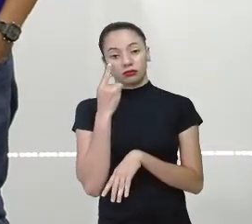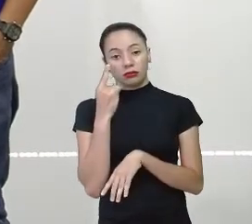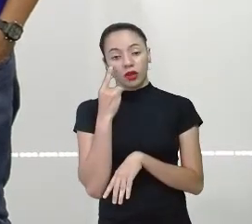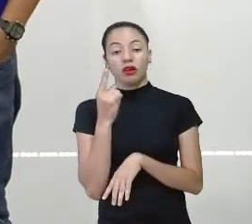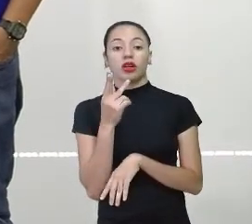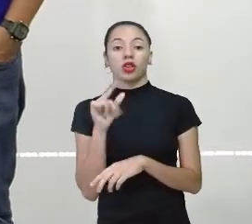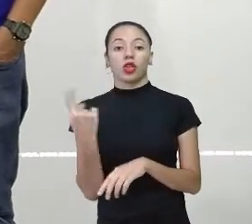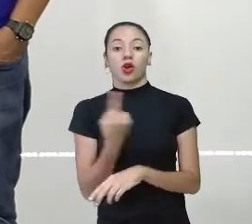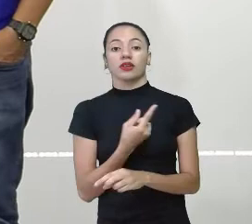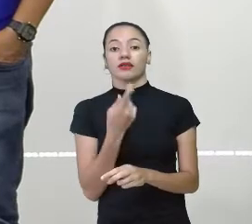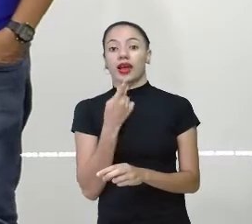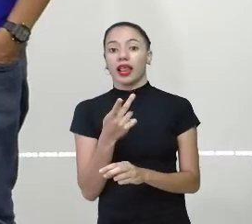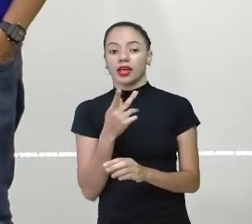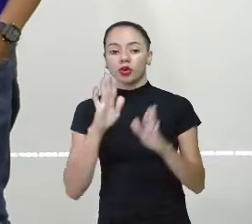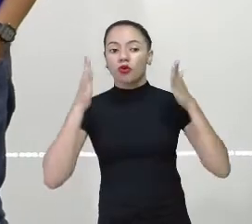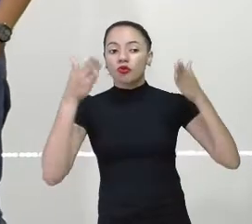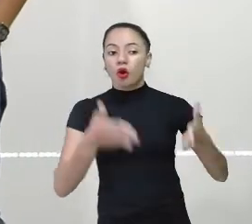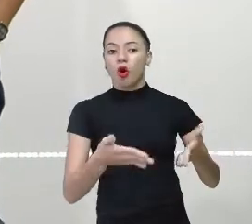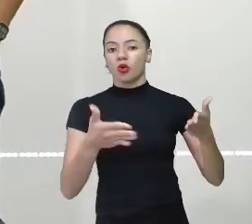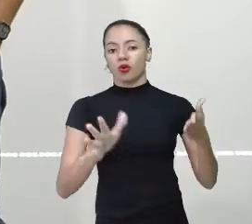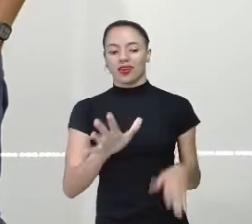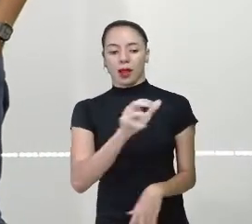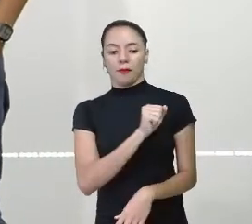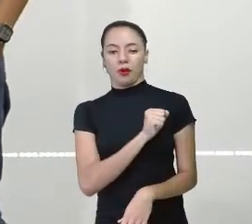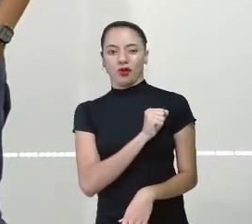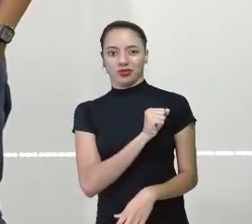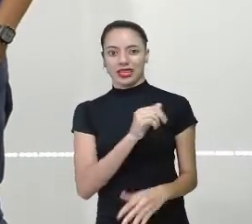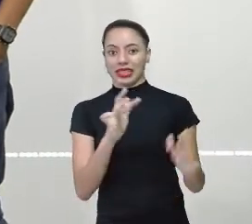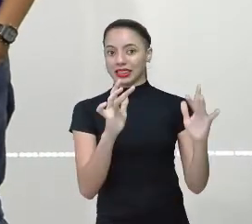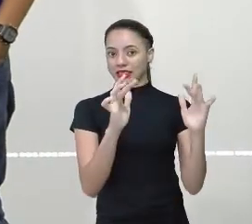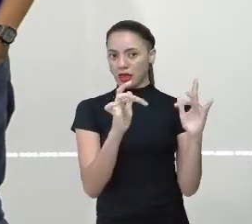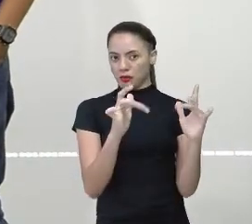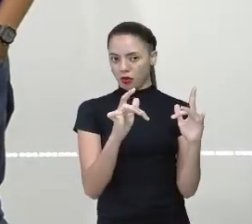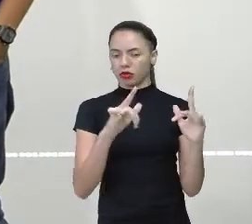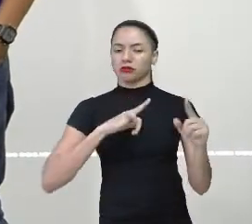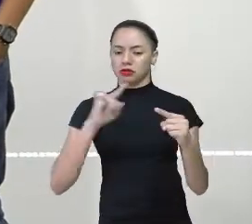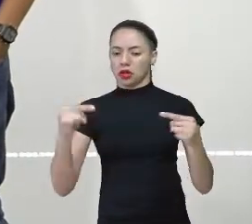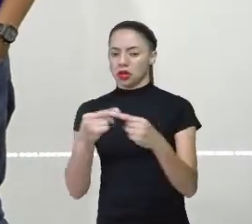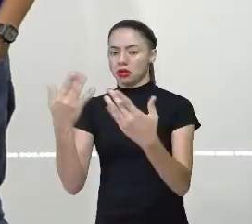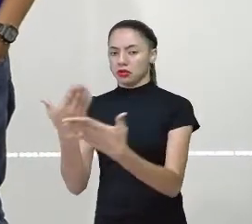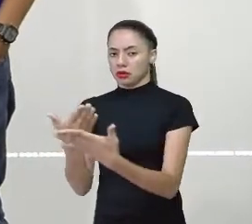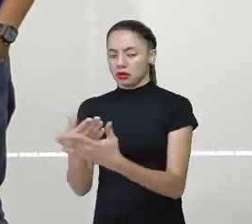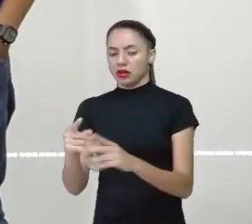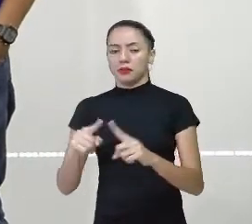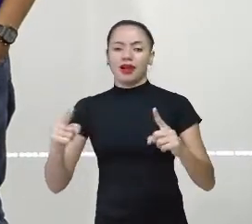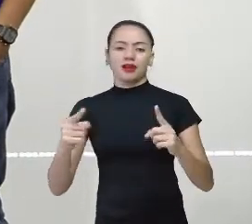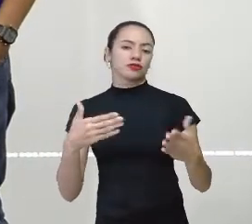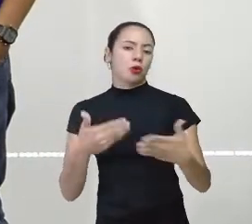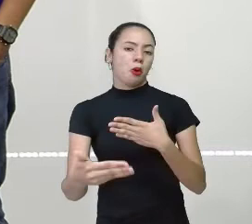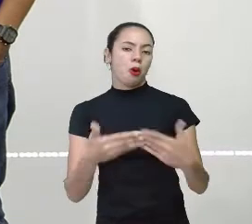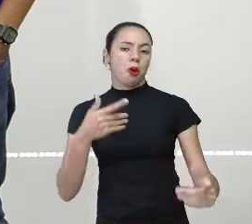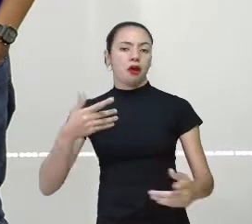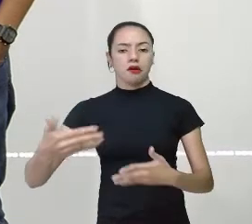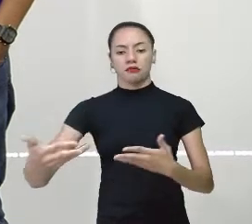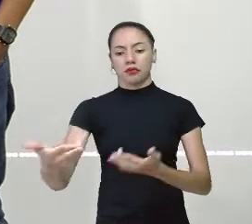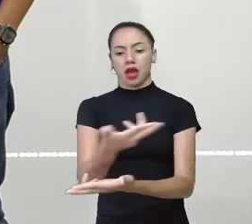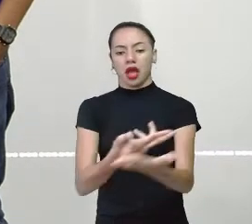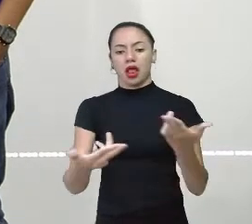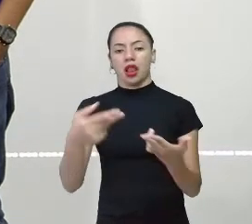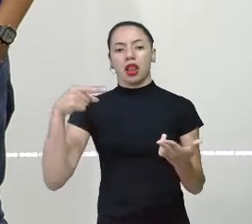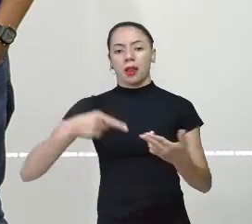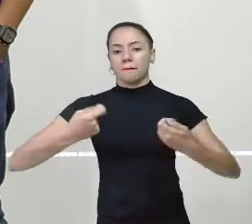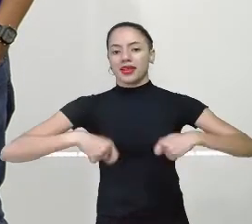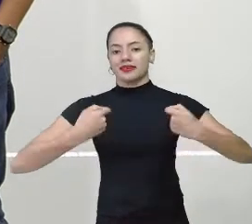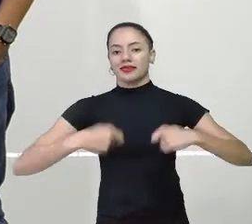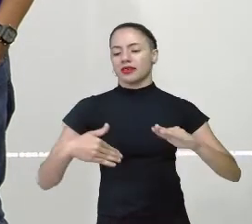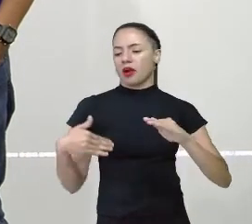na questão realmente amorosa, afetiva, de namoro, né? Já que tem a ver com a nossa aula. Mas qualquer relação, ela é uma construção. Aí